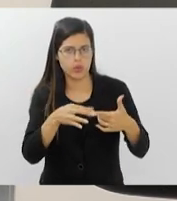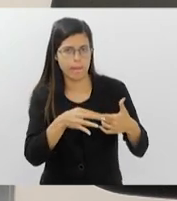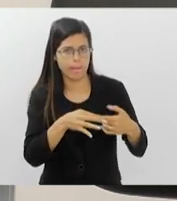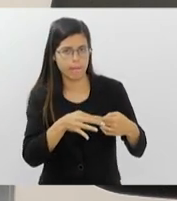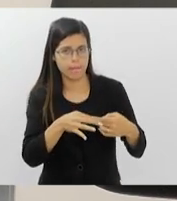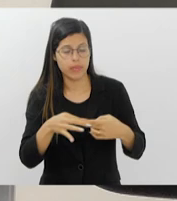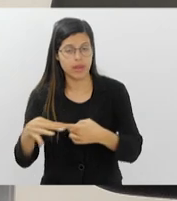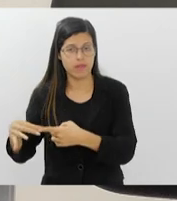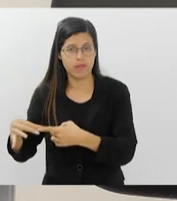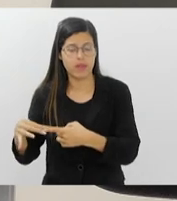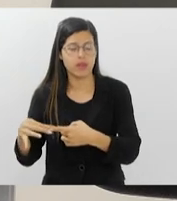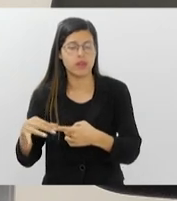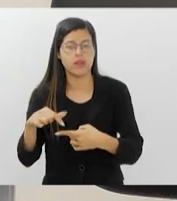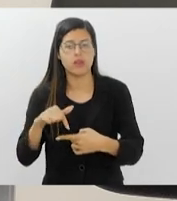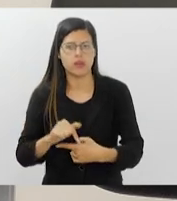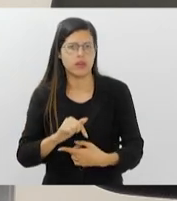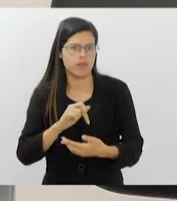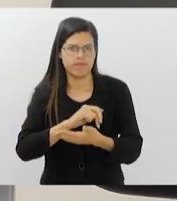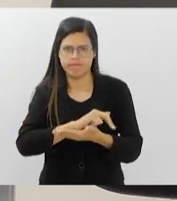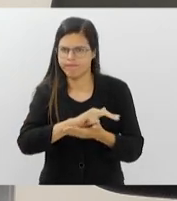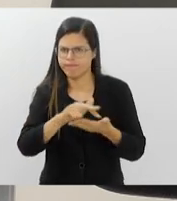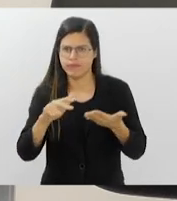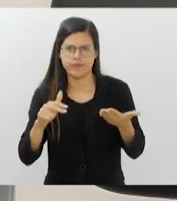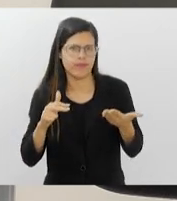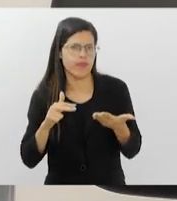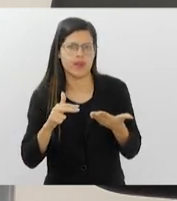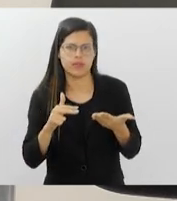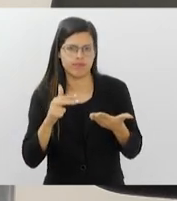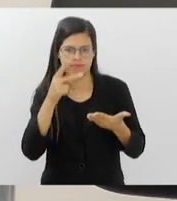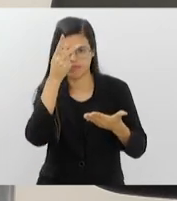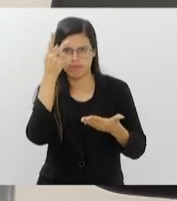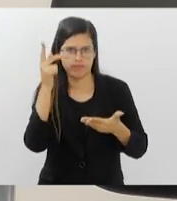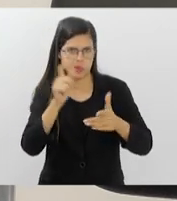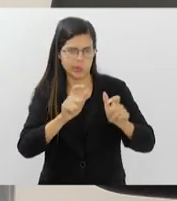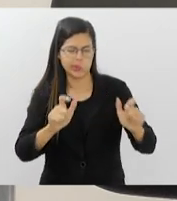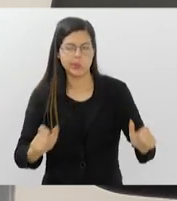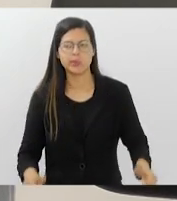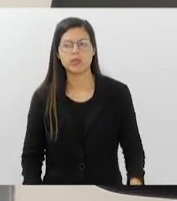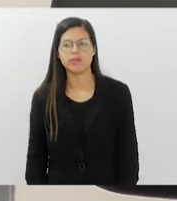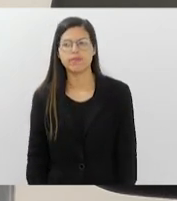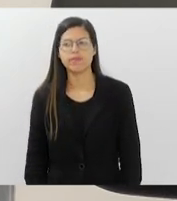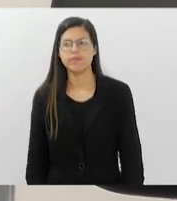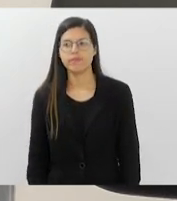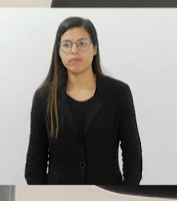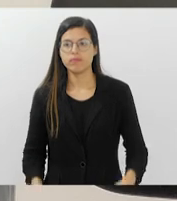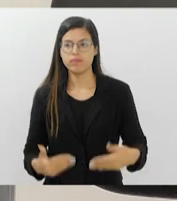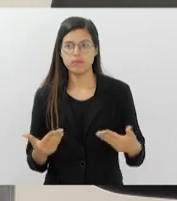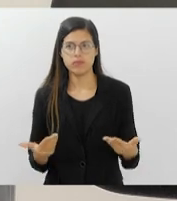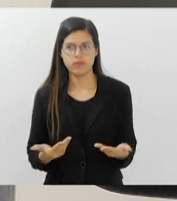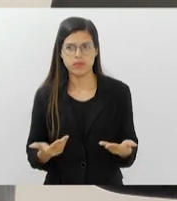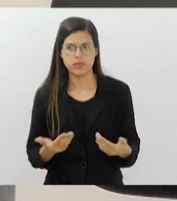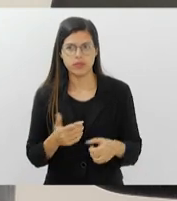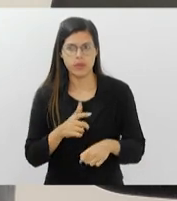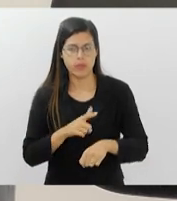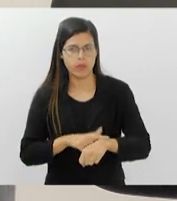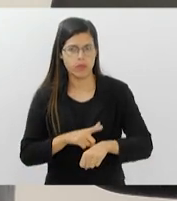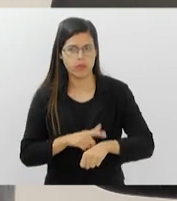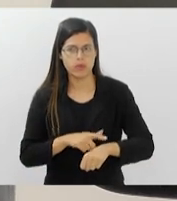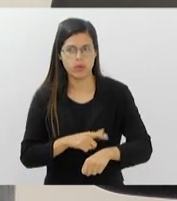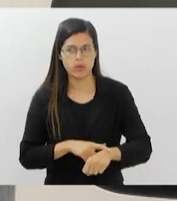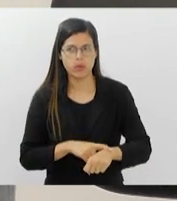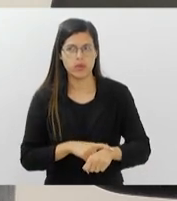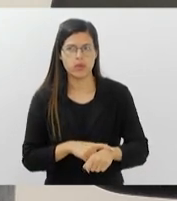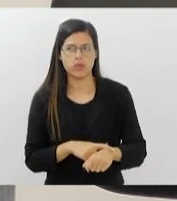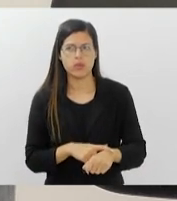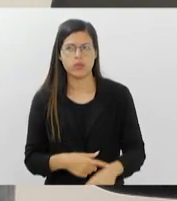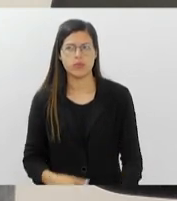são centenas e milhares de pessoas e nesse justo momento que chega a